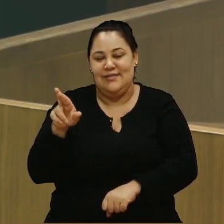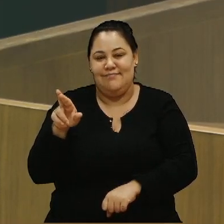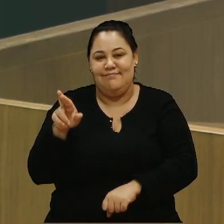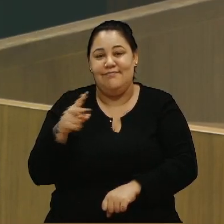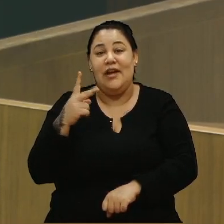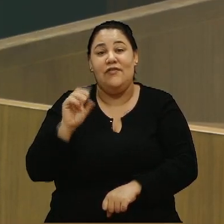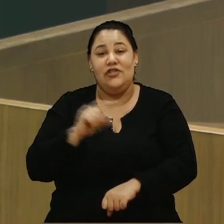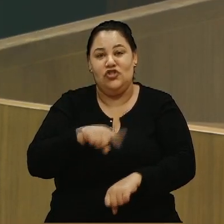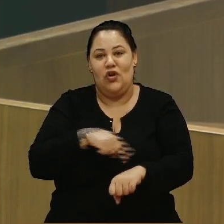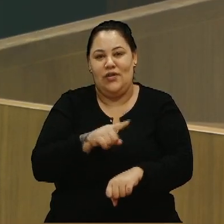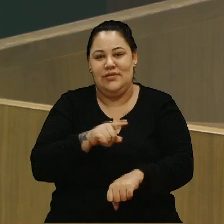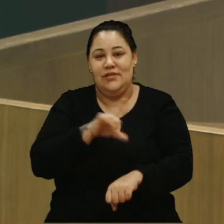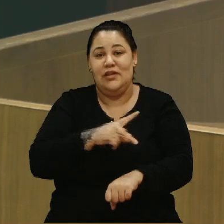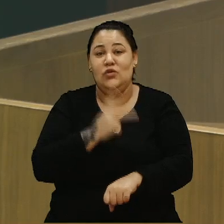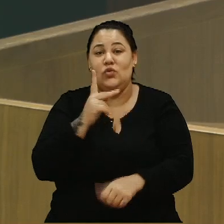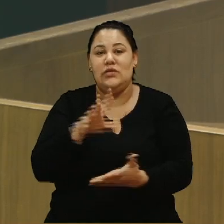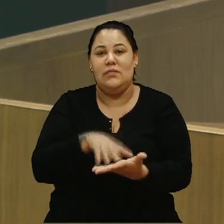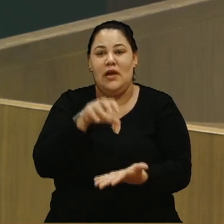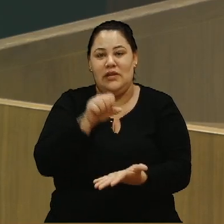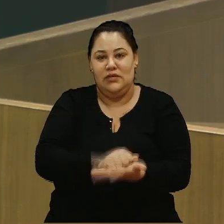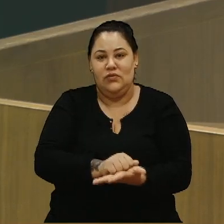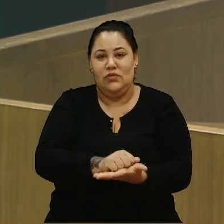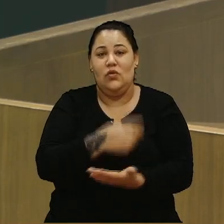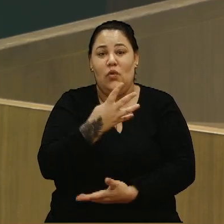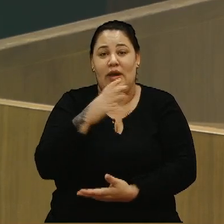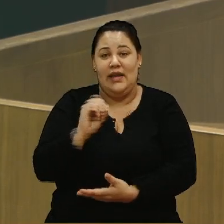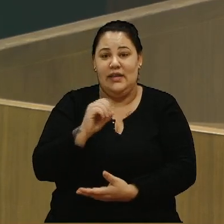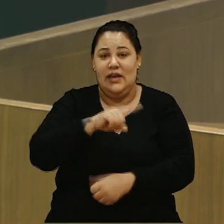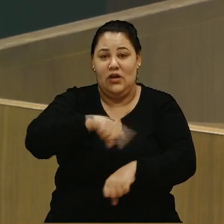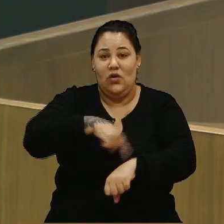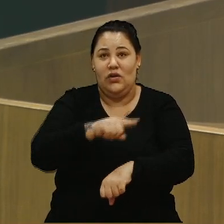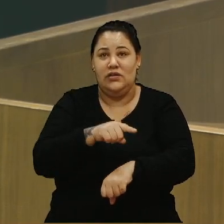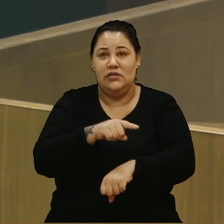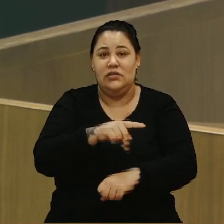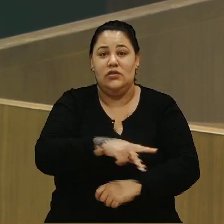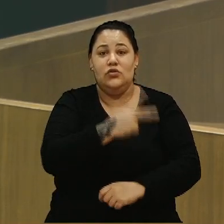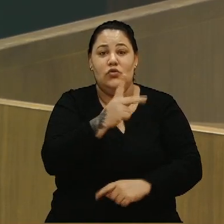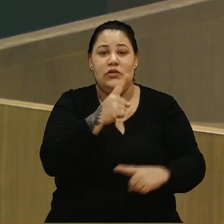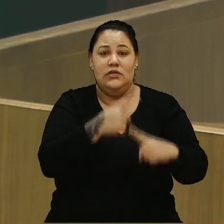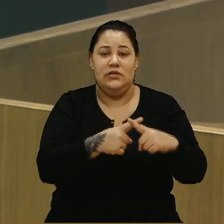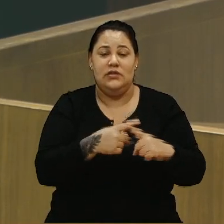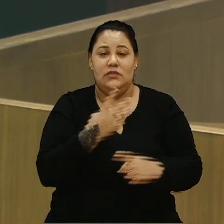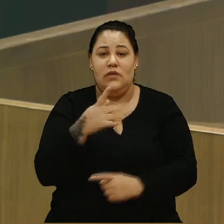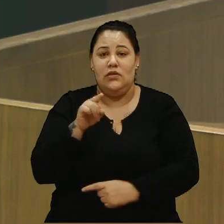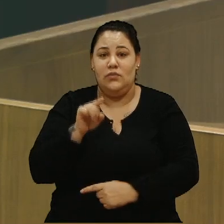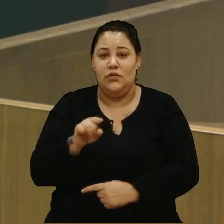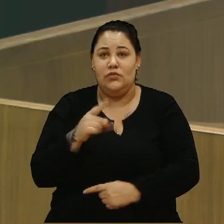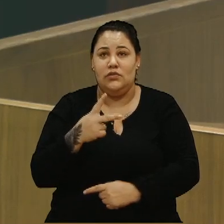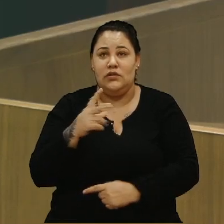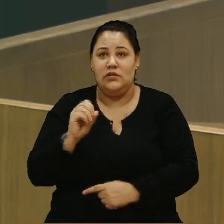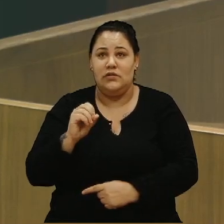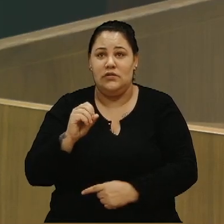Eu tenho 2 matrículas, portanto, 40 horas. Então, 2 vezes R$4.219,